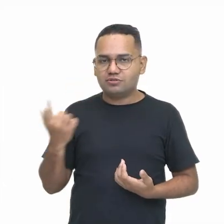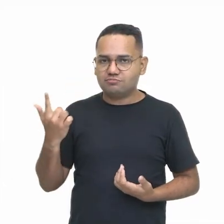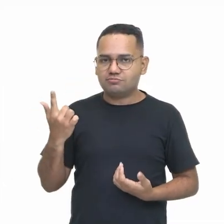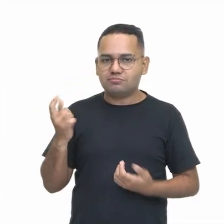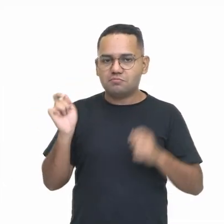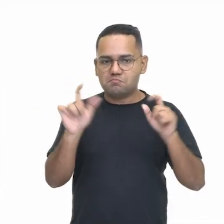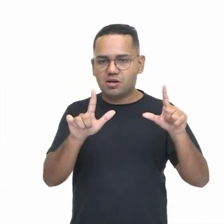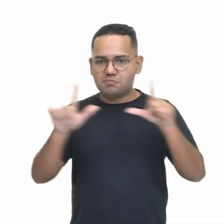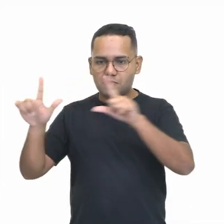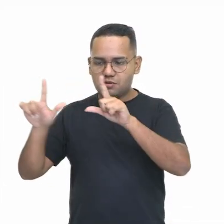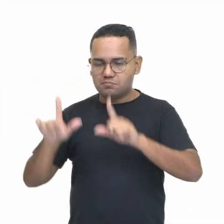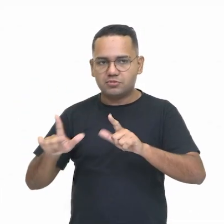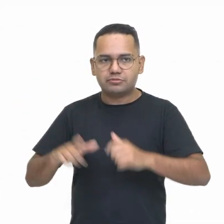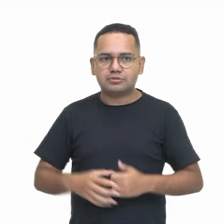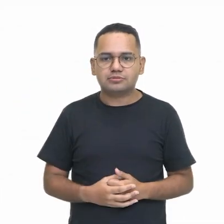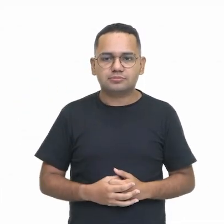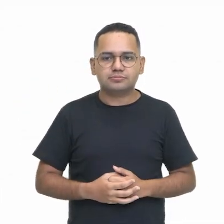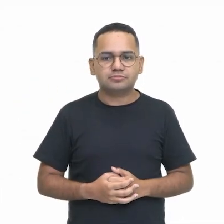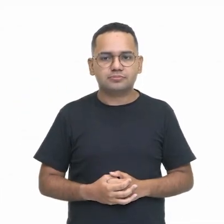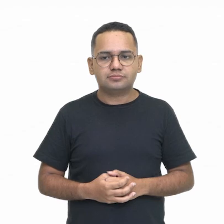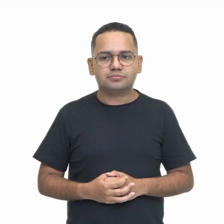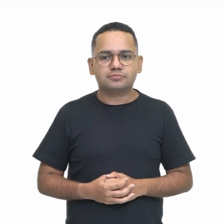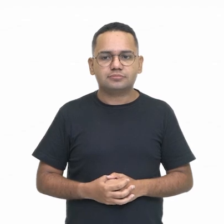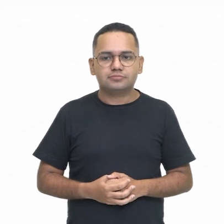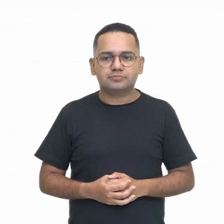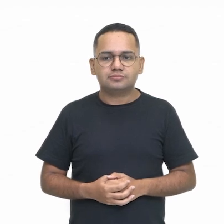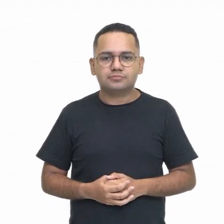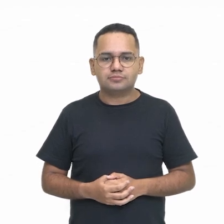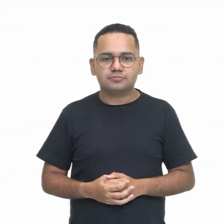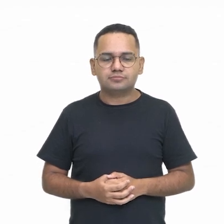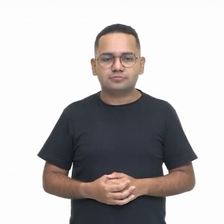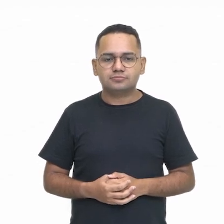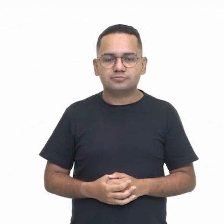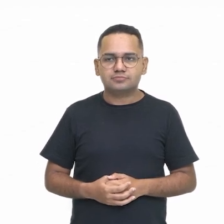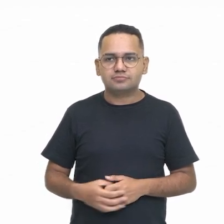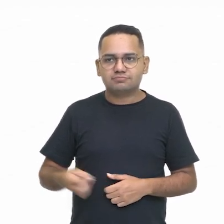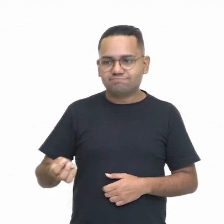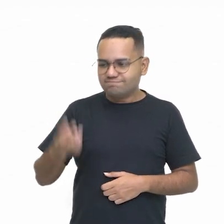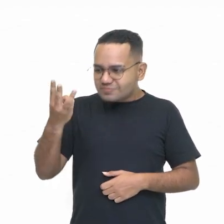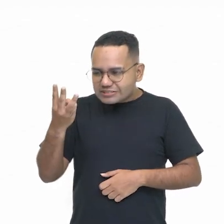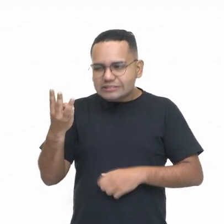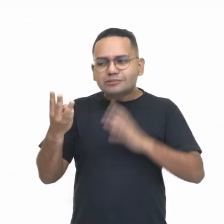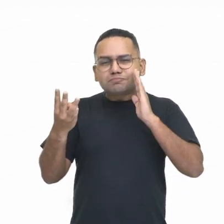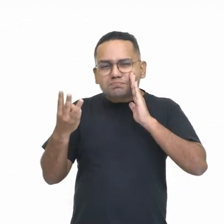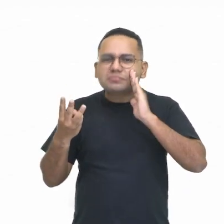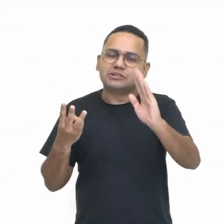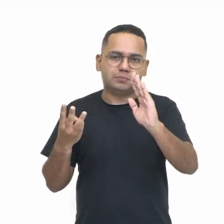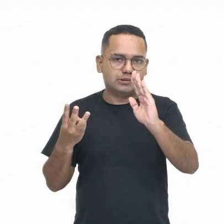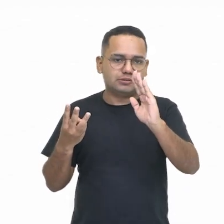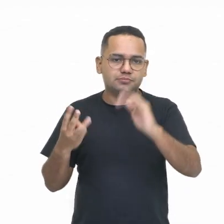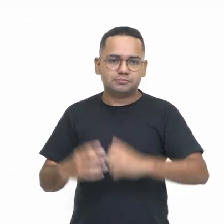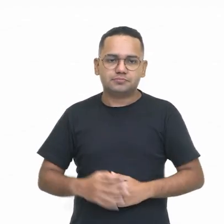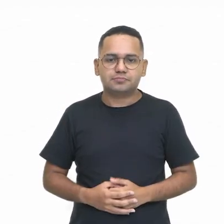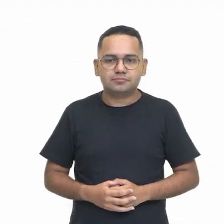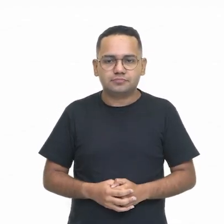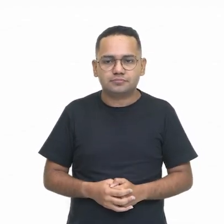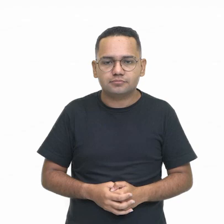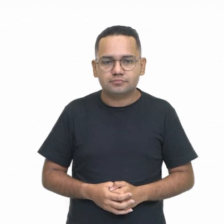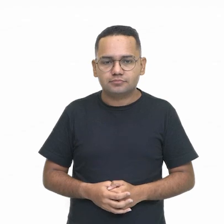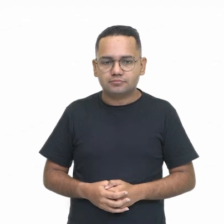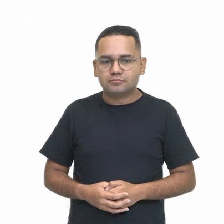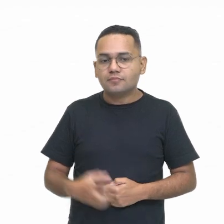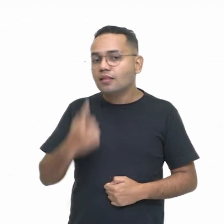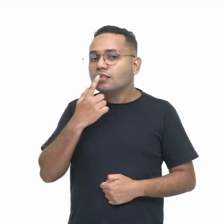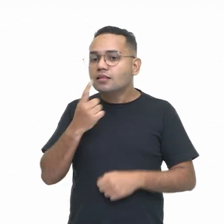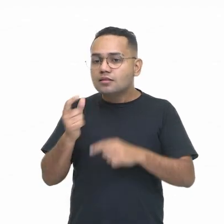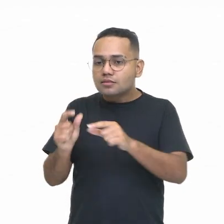visualizar nas imagens, né? Você tem aqui nas imagens o sal, né? É importante estarmos